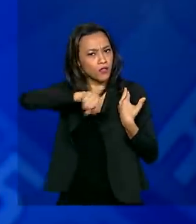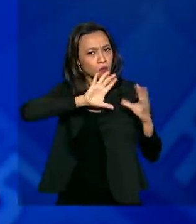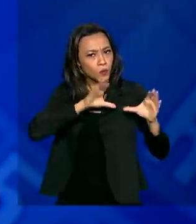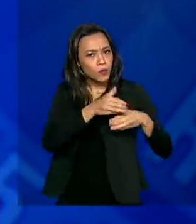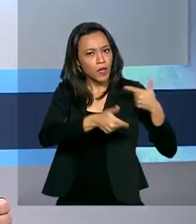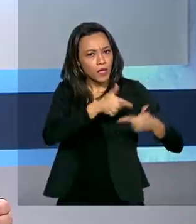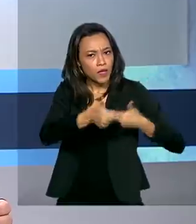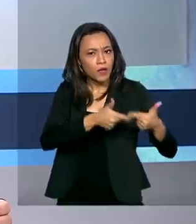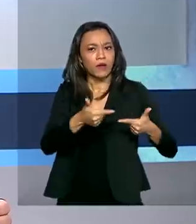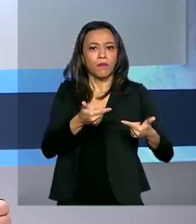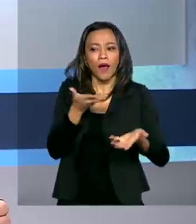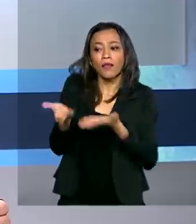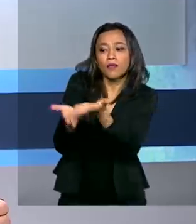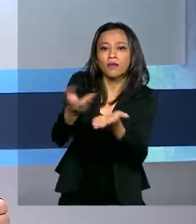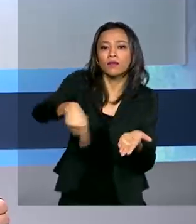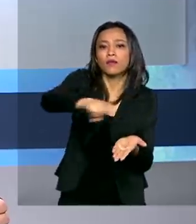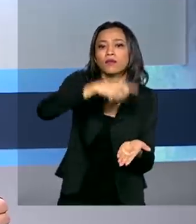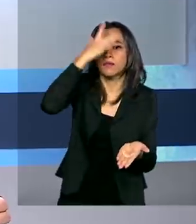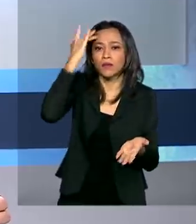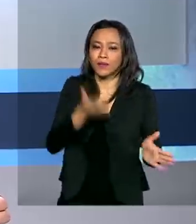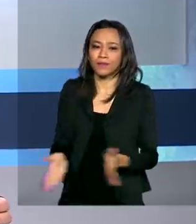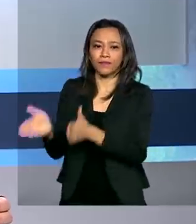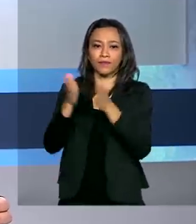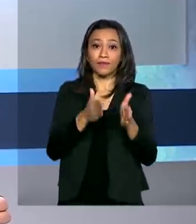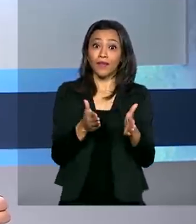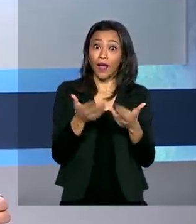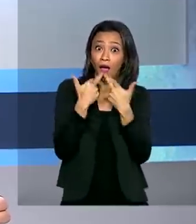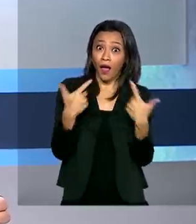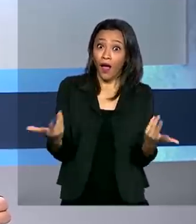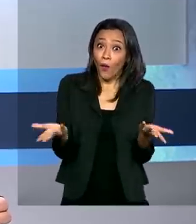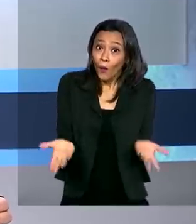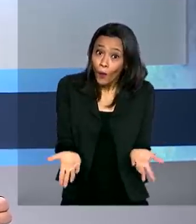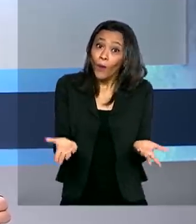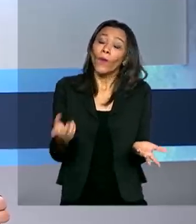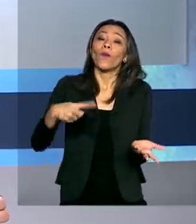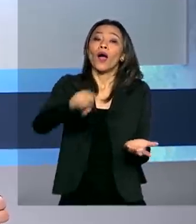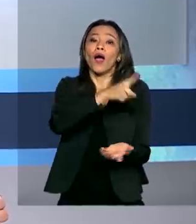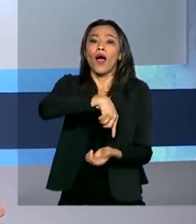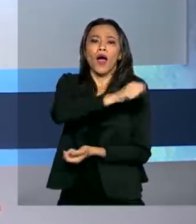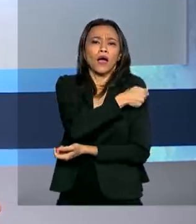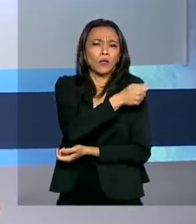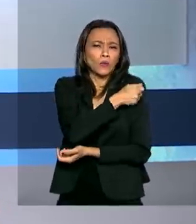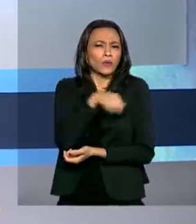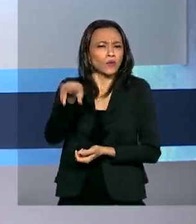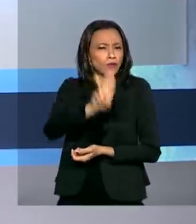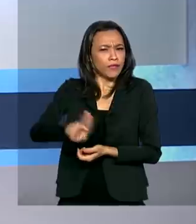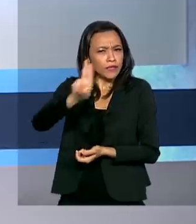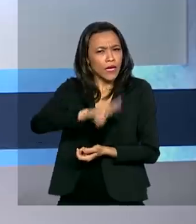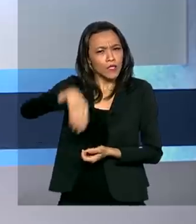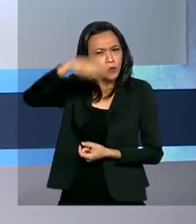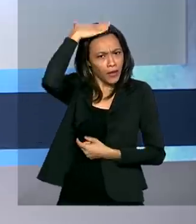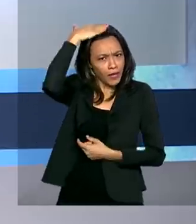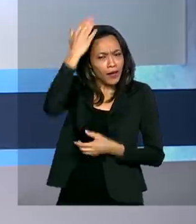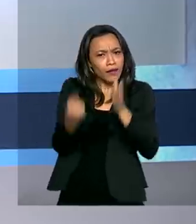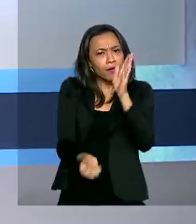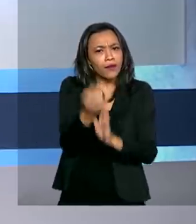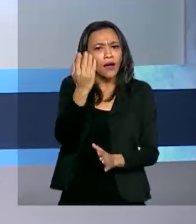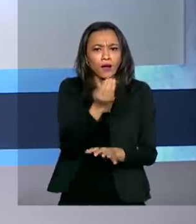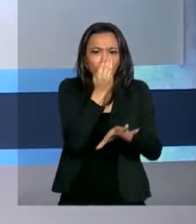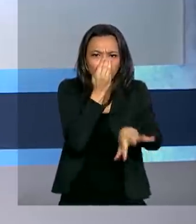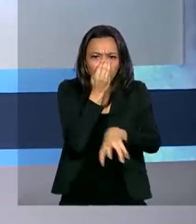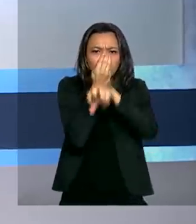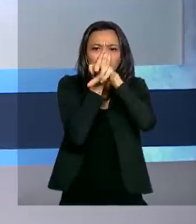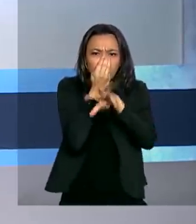atendidas. E olha que notícia bacana, alunos universitários do Paraná criaram um respirador de baixo custo